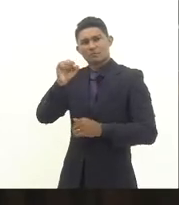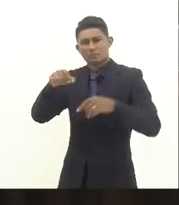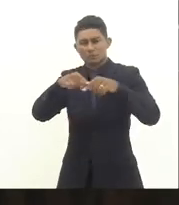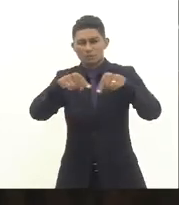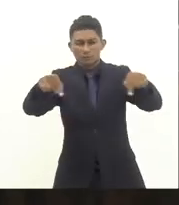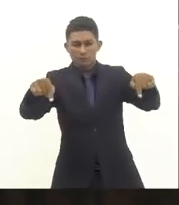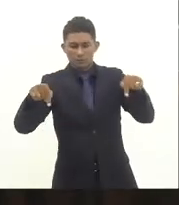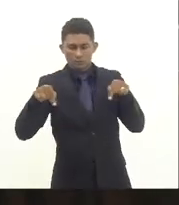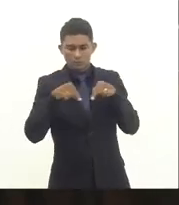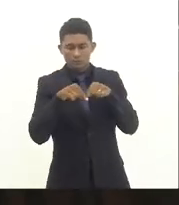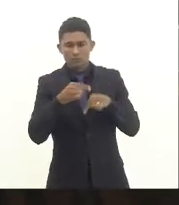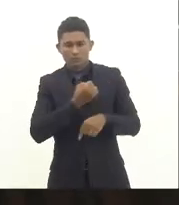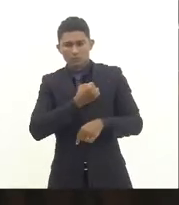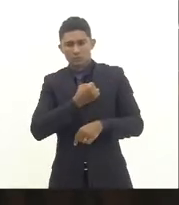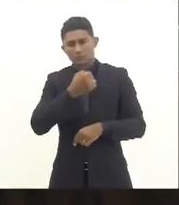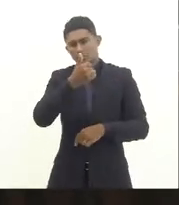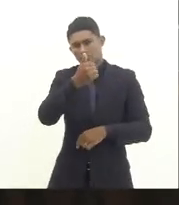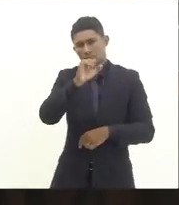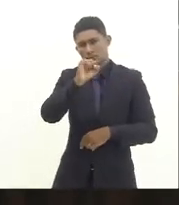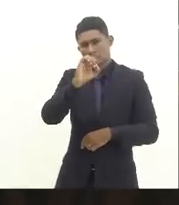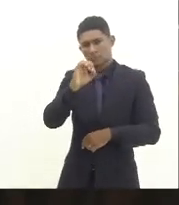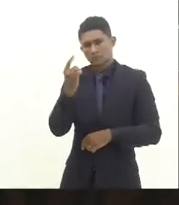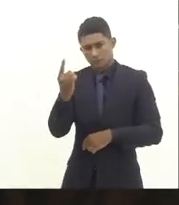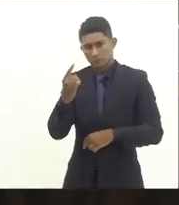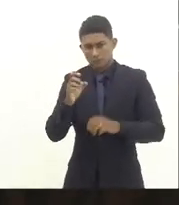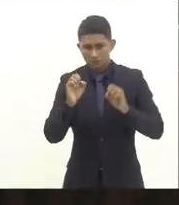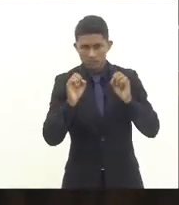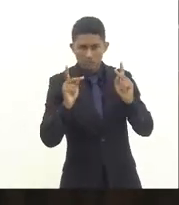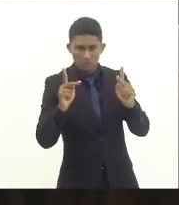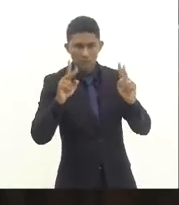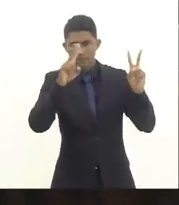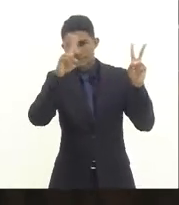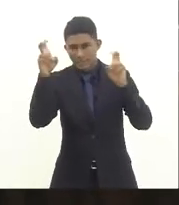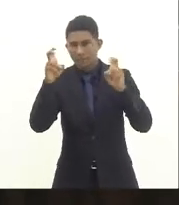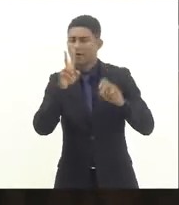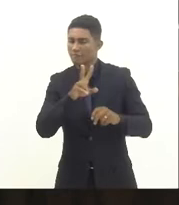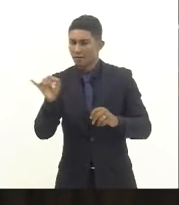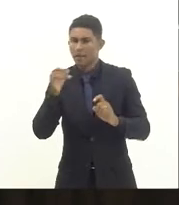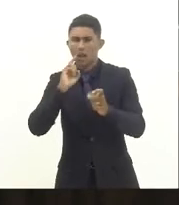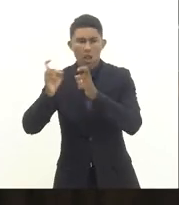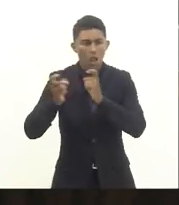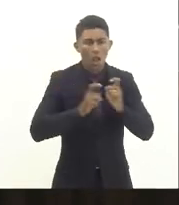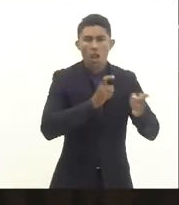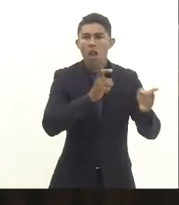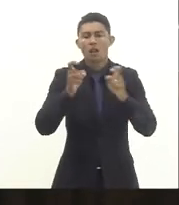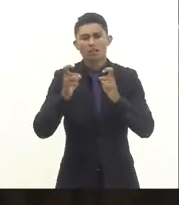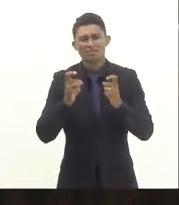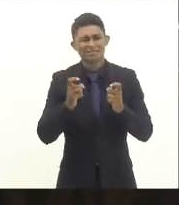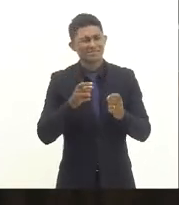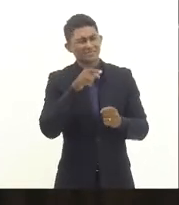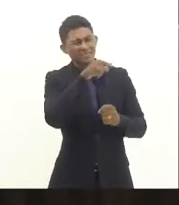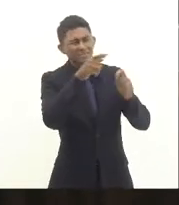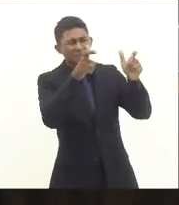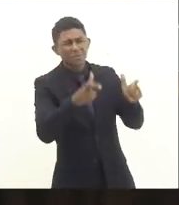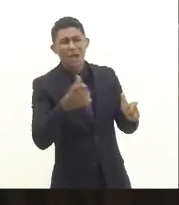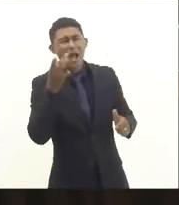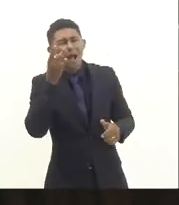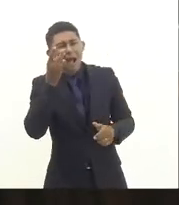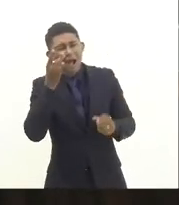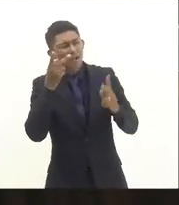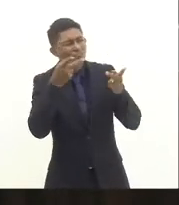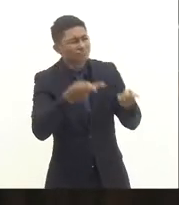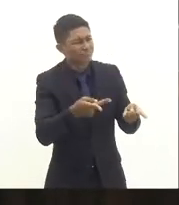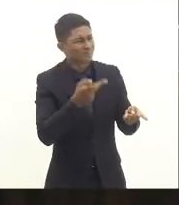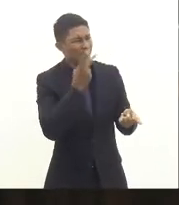para tratar da questão do Noroeste e Norte é na uma vergonha Serginho que a gente viu lá